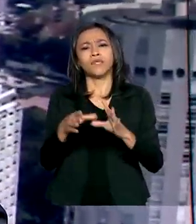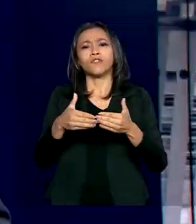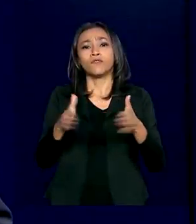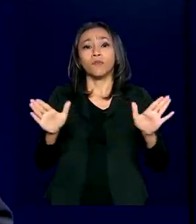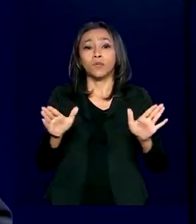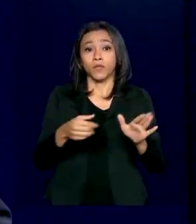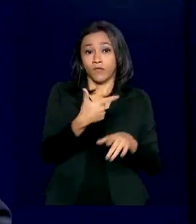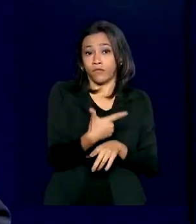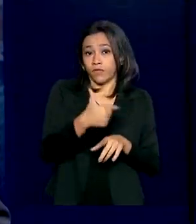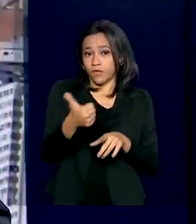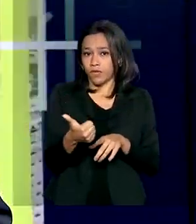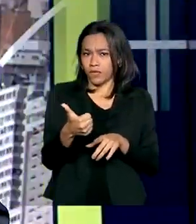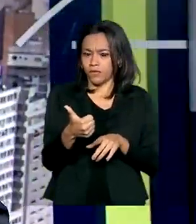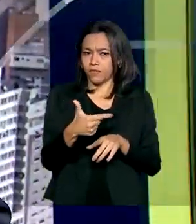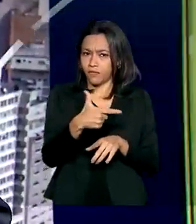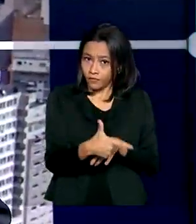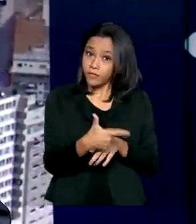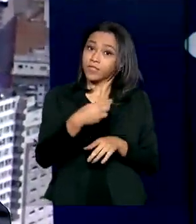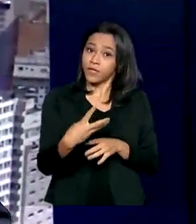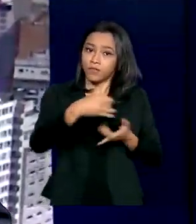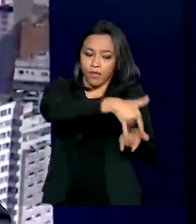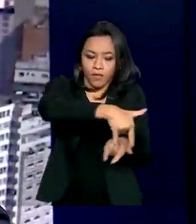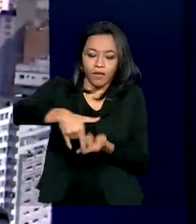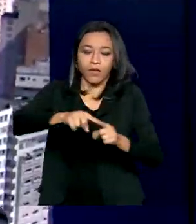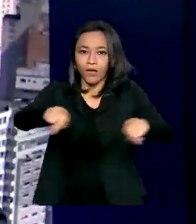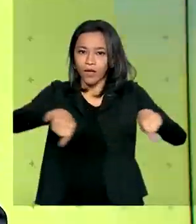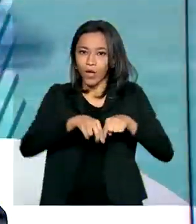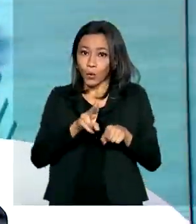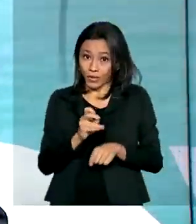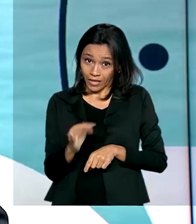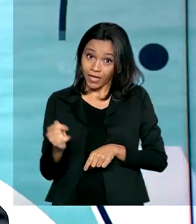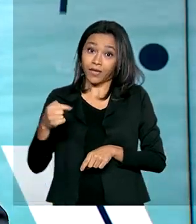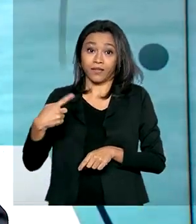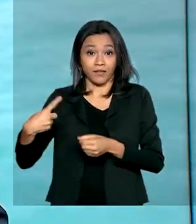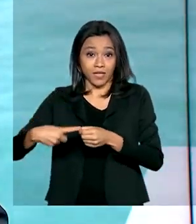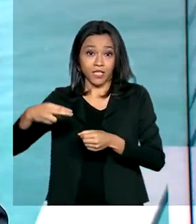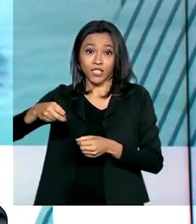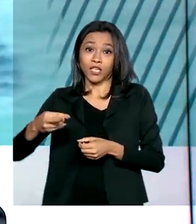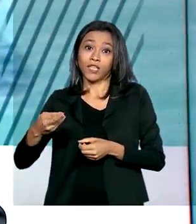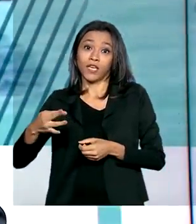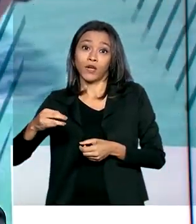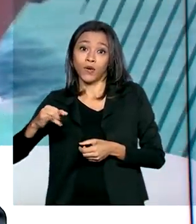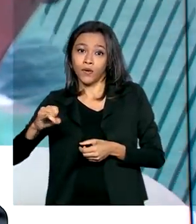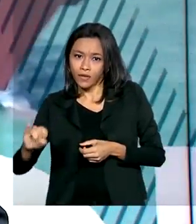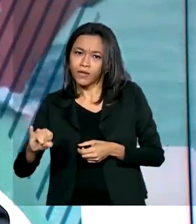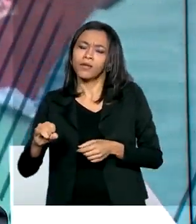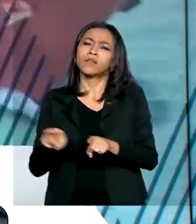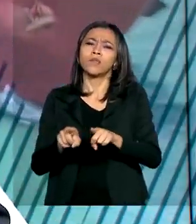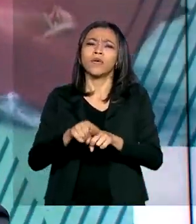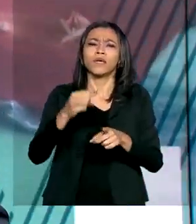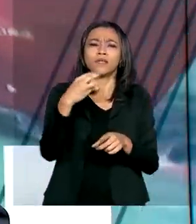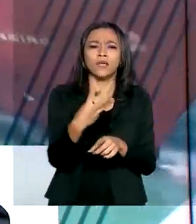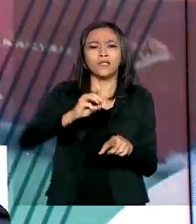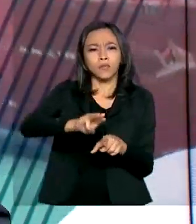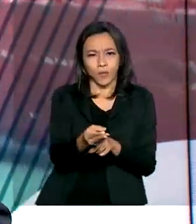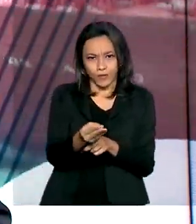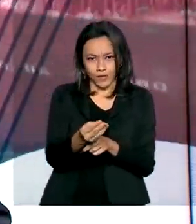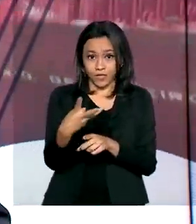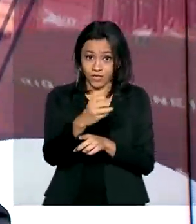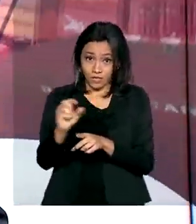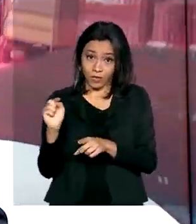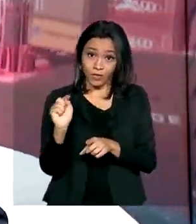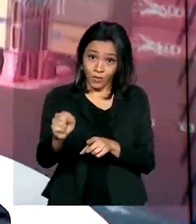novos leitos de UTI em dois hospitais de Niterói. Também vão ser repassados mais de R$ 3,3 milhões para o